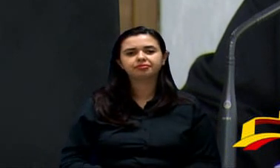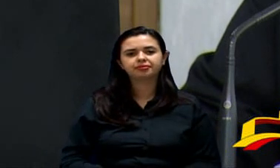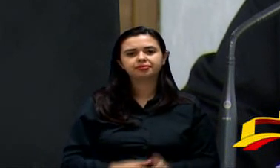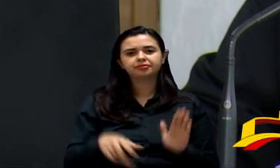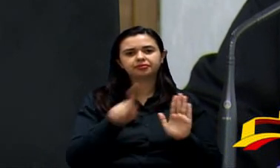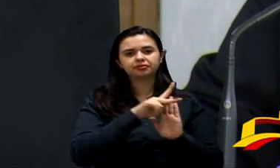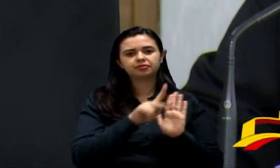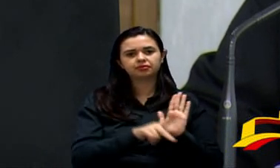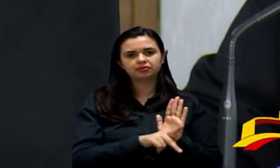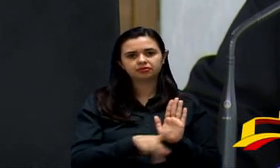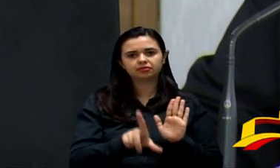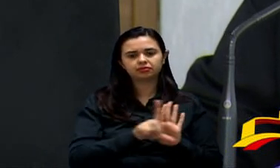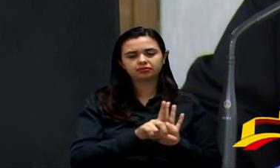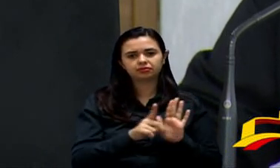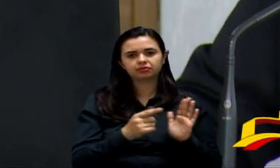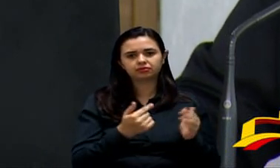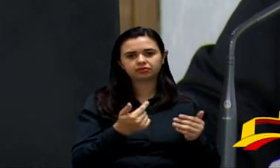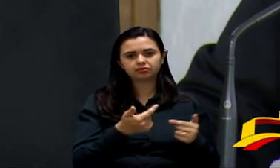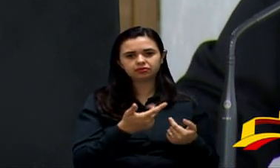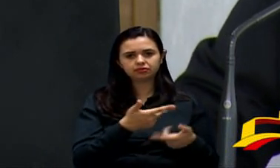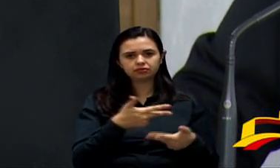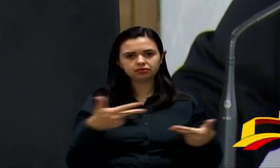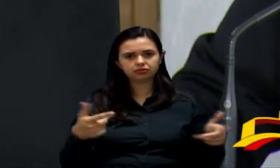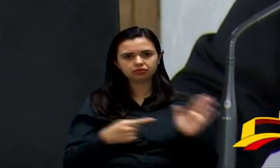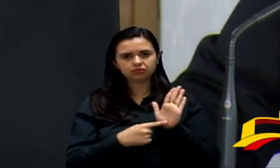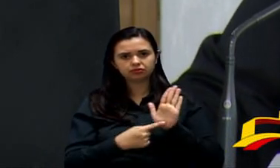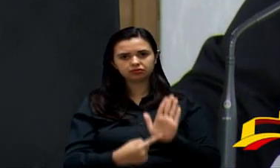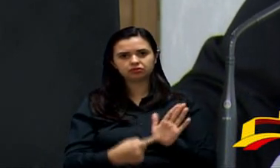Projeto, apresentação de matéria, projeto de lei